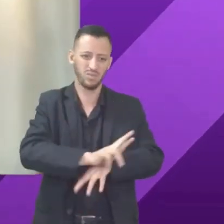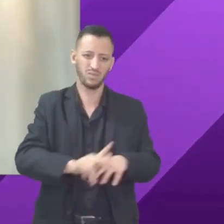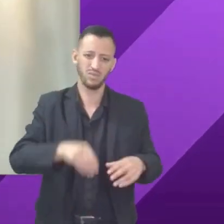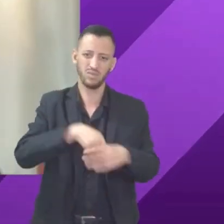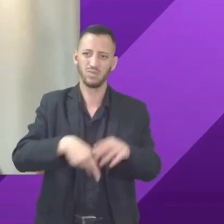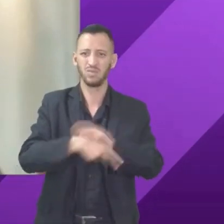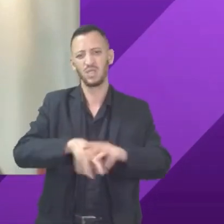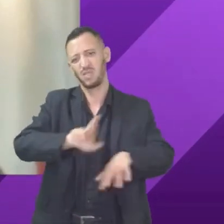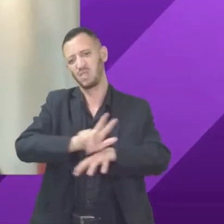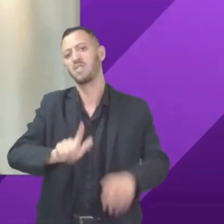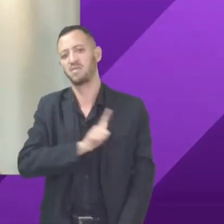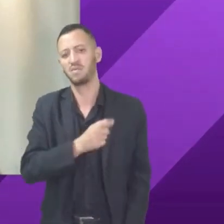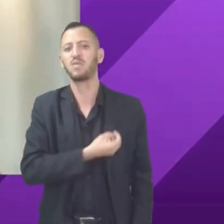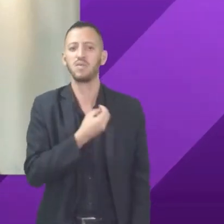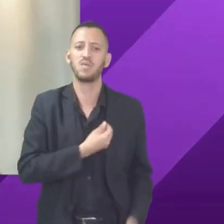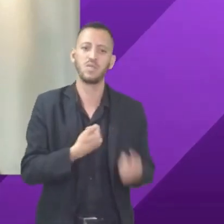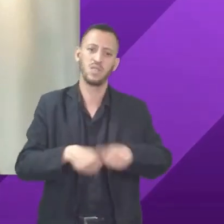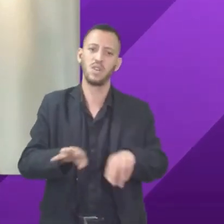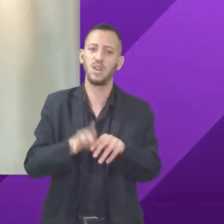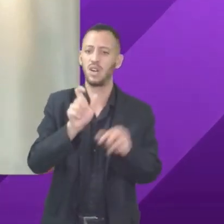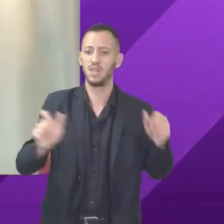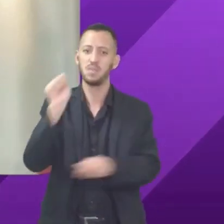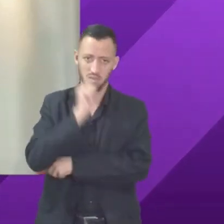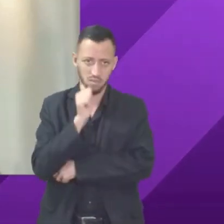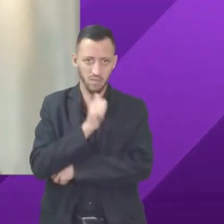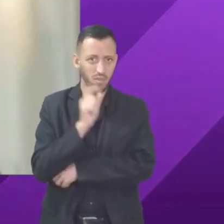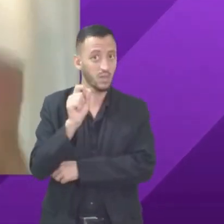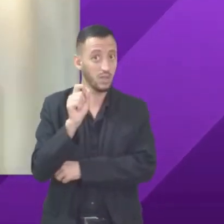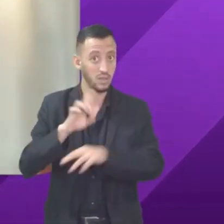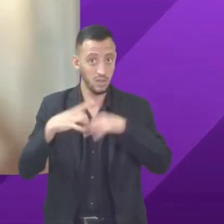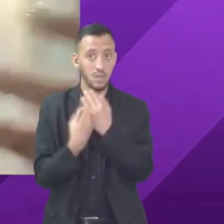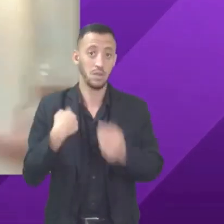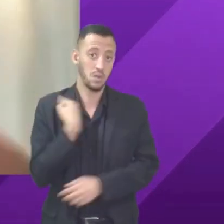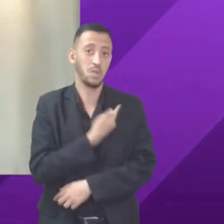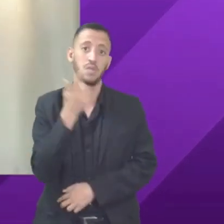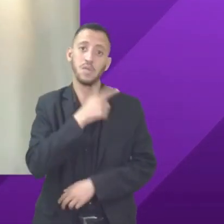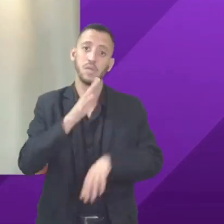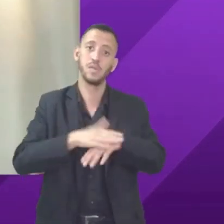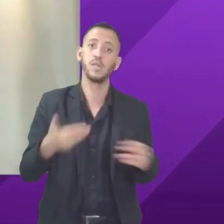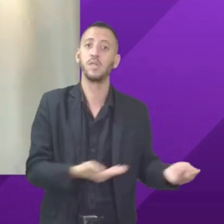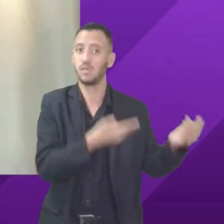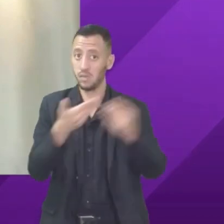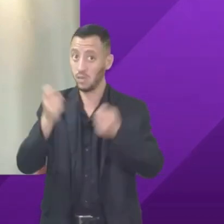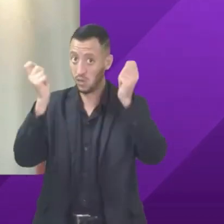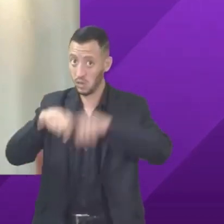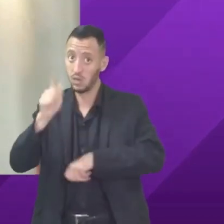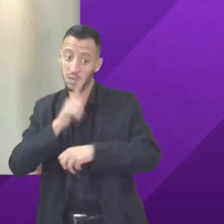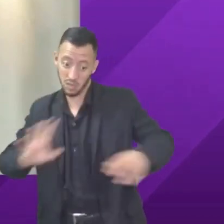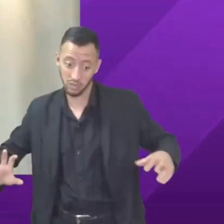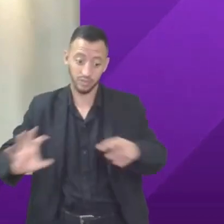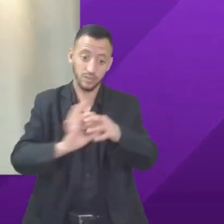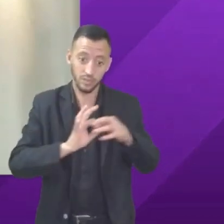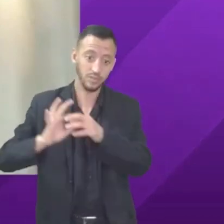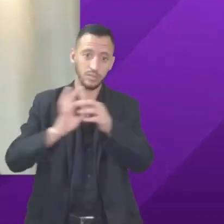e diferentes realidades ali entre cada uma das mulheres. Então, com as redes sociais, a gente consegue trazer mais união, a gente consegue se unir e